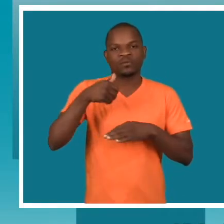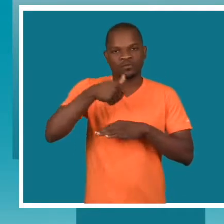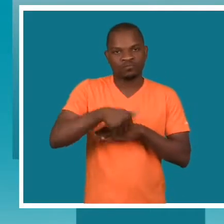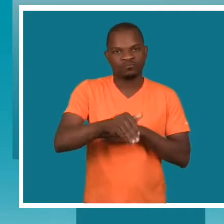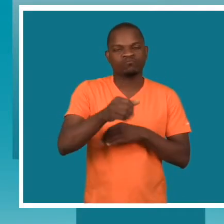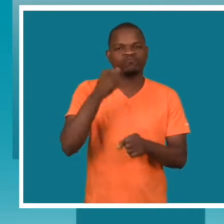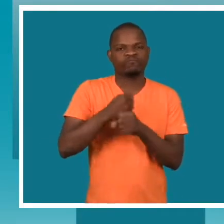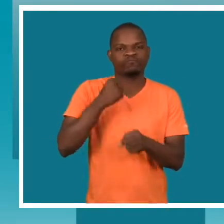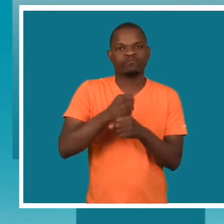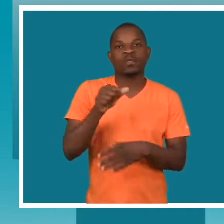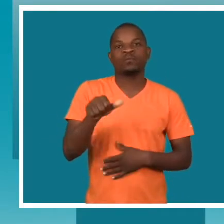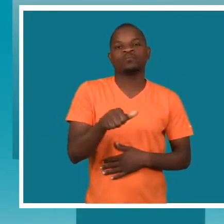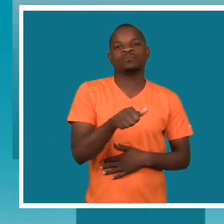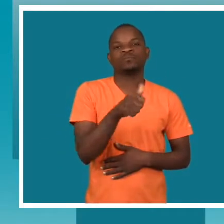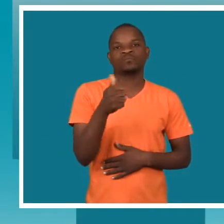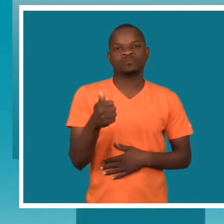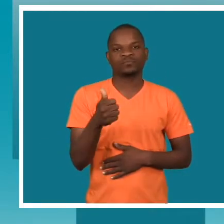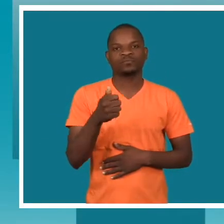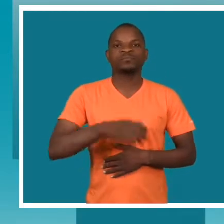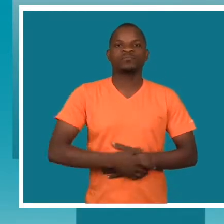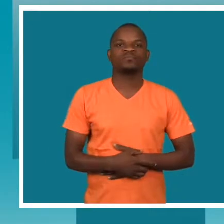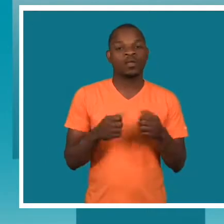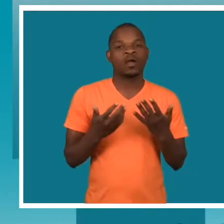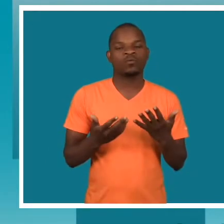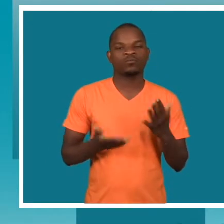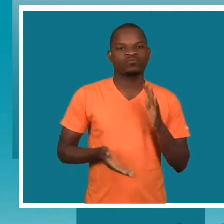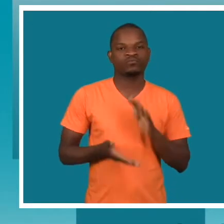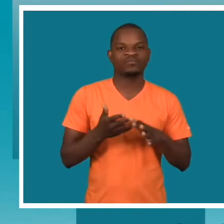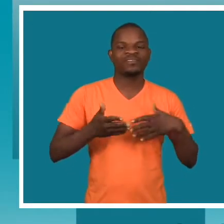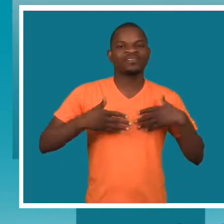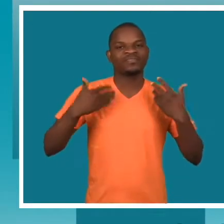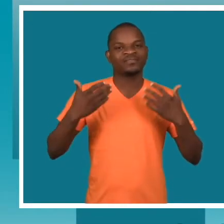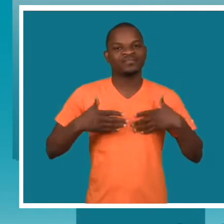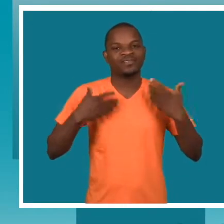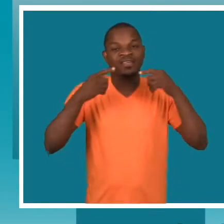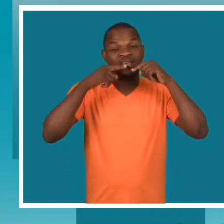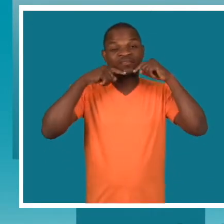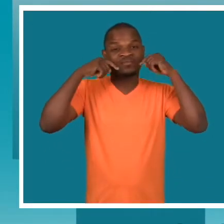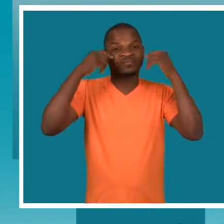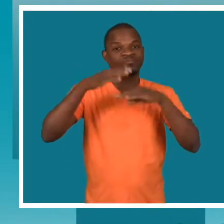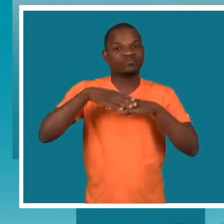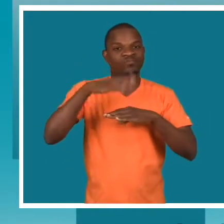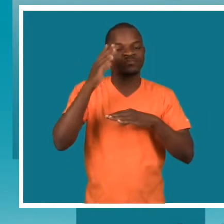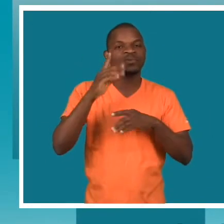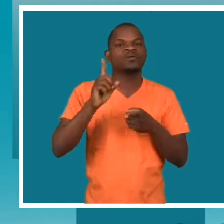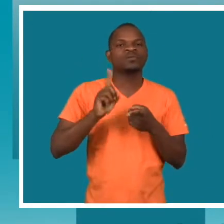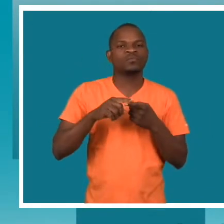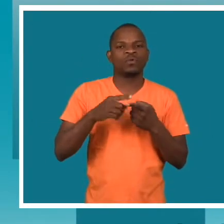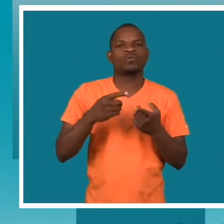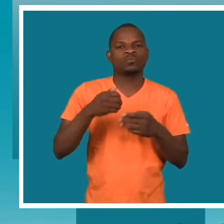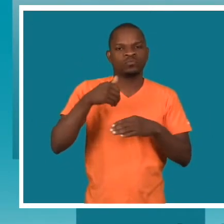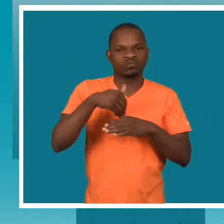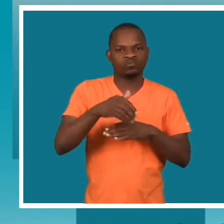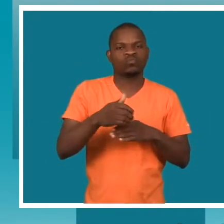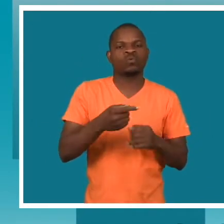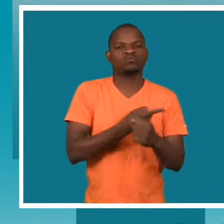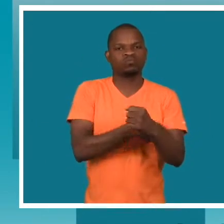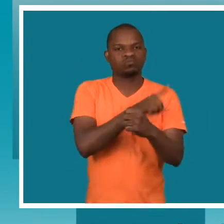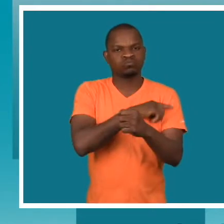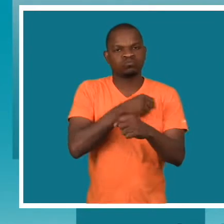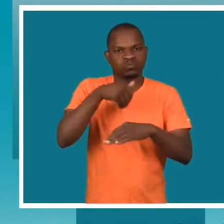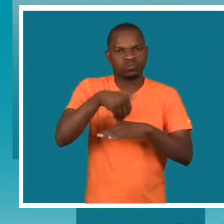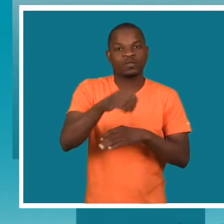a trabalhar para melhorar a sua prestação. Isso deixa-me muito feliz e é uma